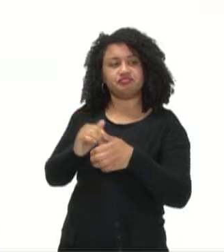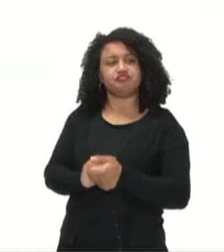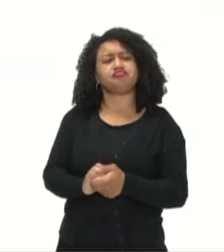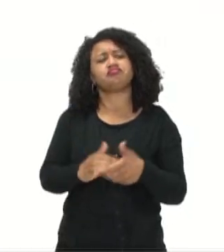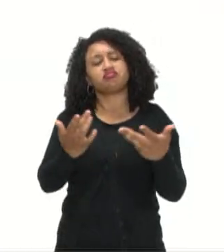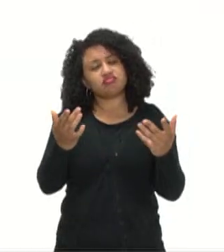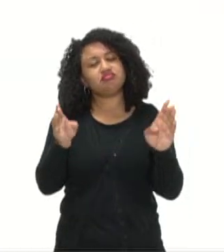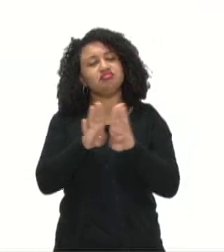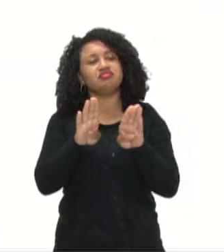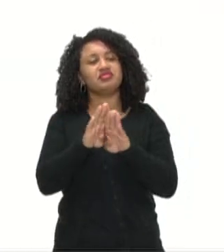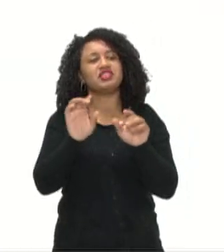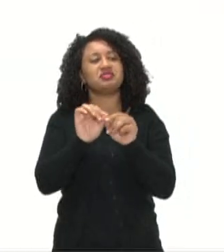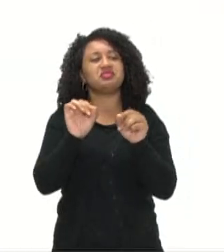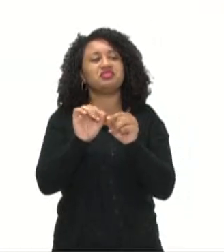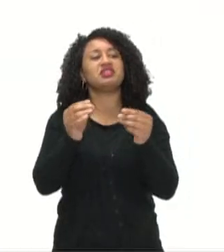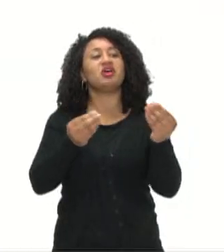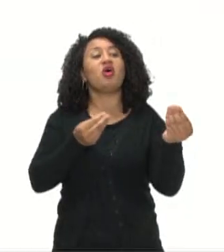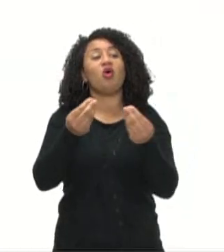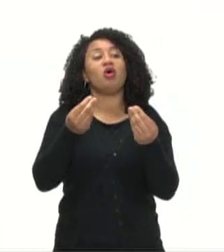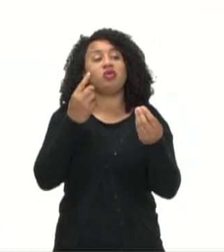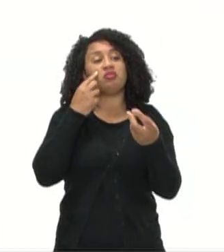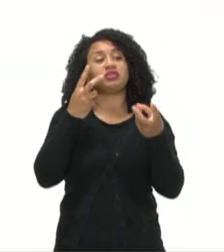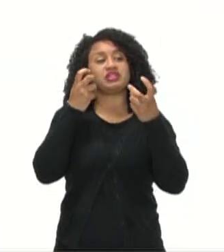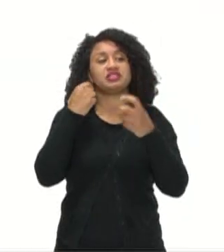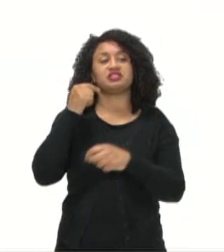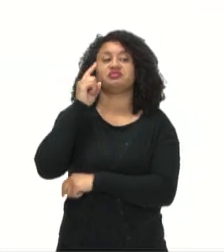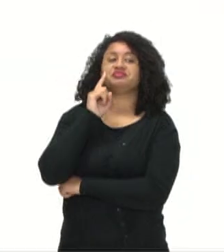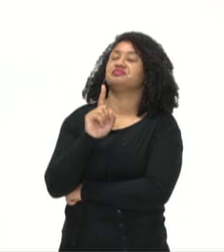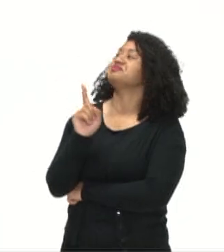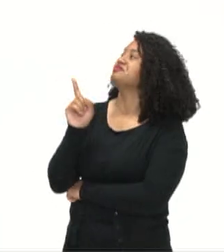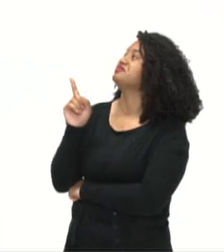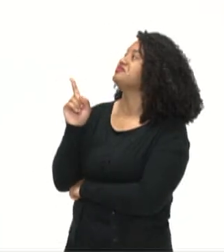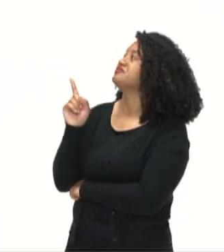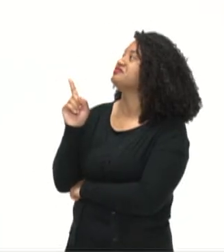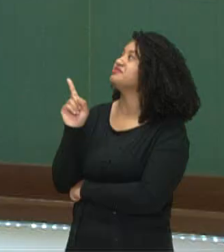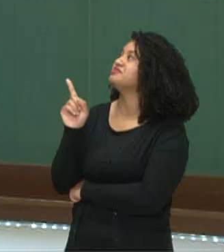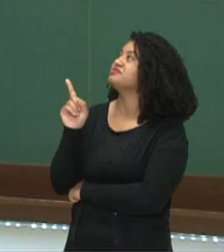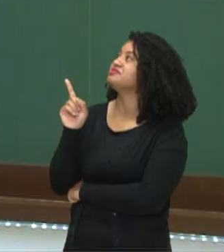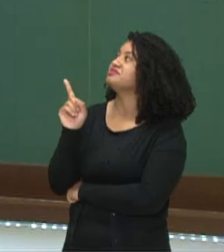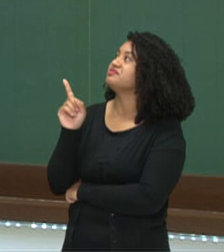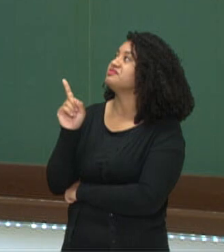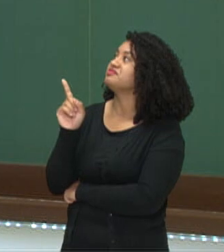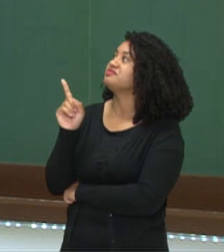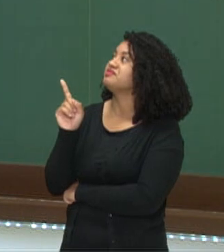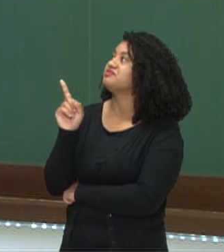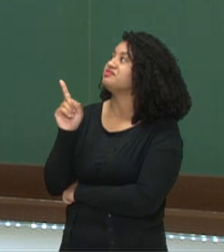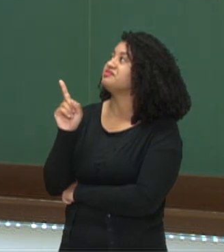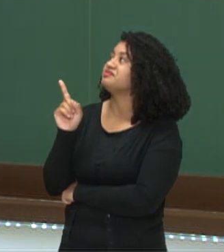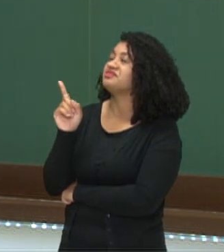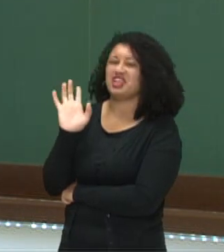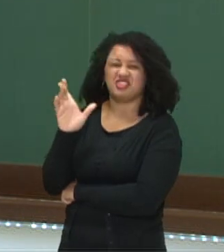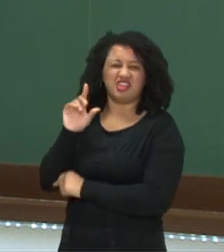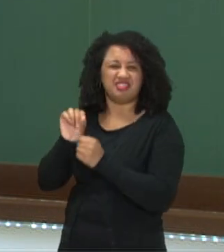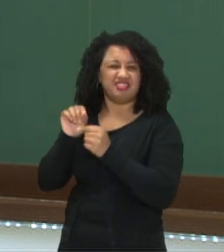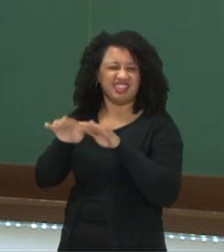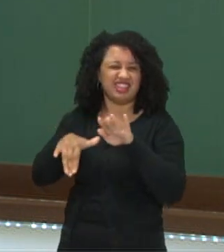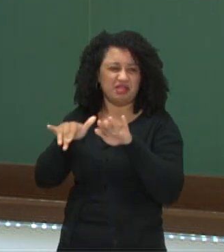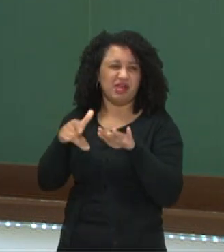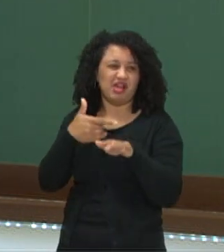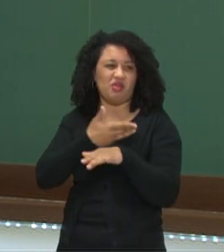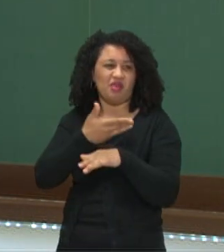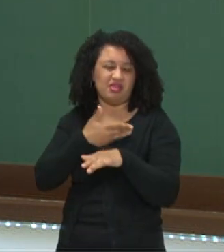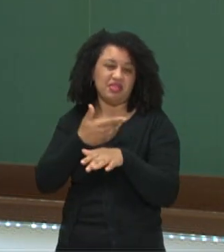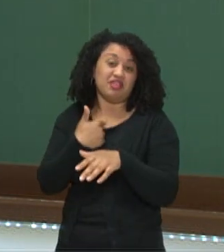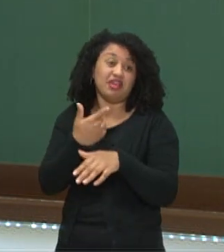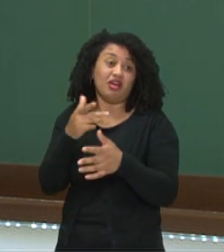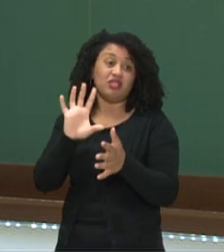uma estruturinha, como isso aqui, Eu já fiz isso na praia com um amigo meu, e acontece de verdade, tá? Só a gente tá meio, esquisitão.